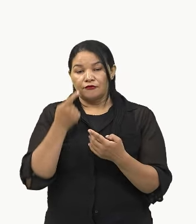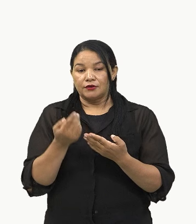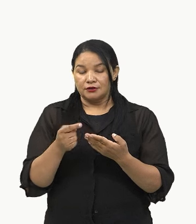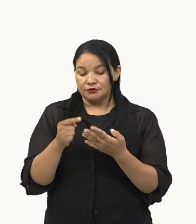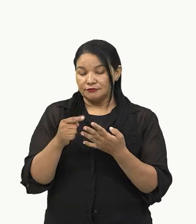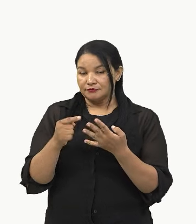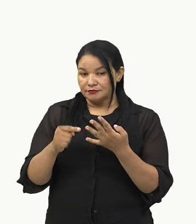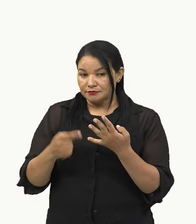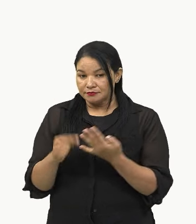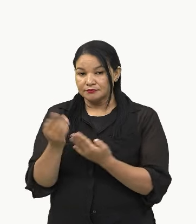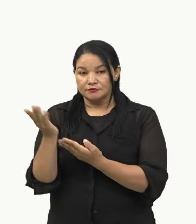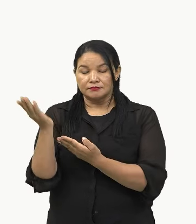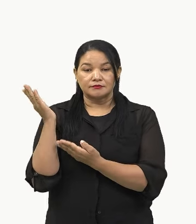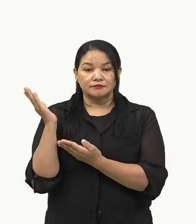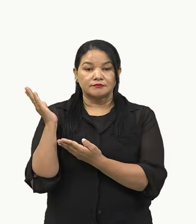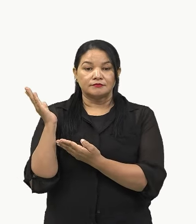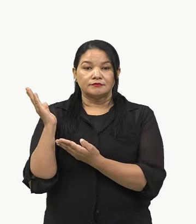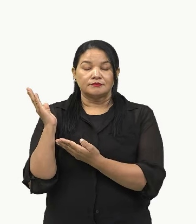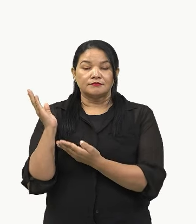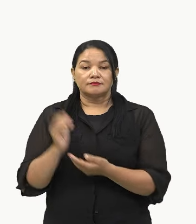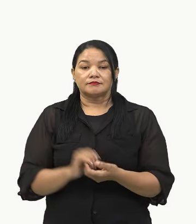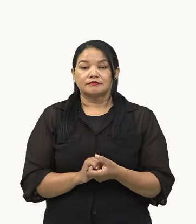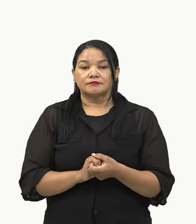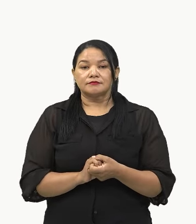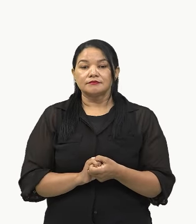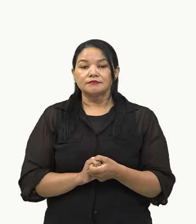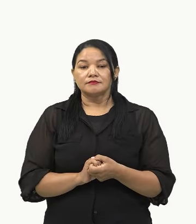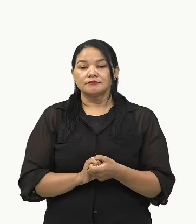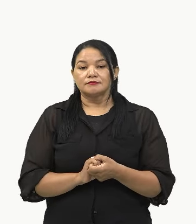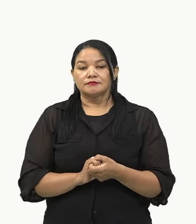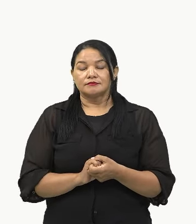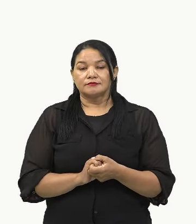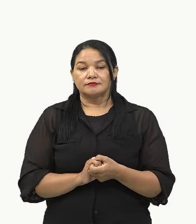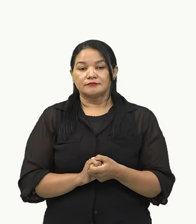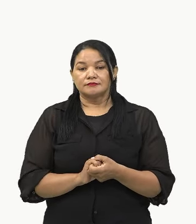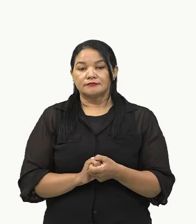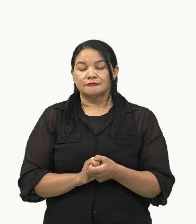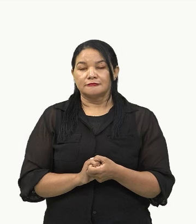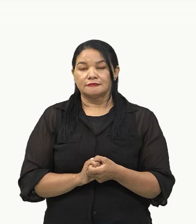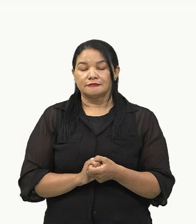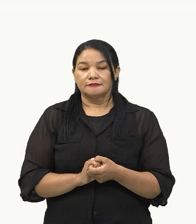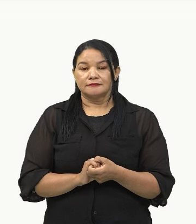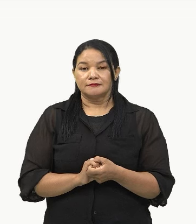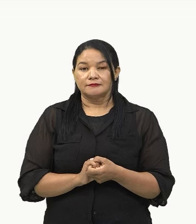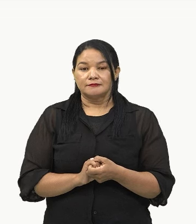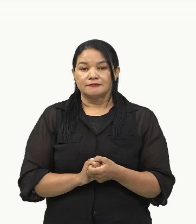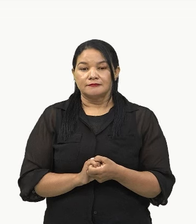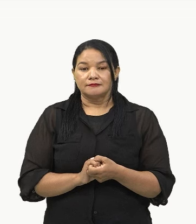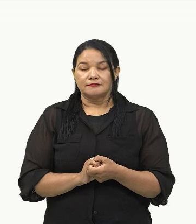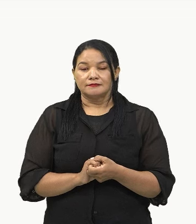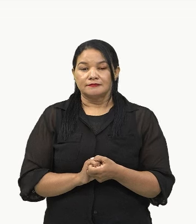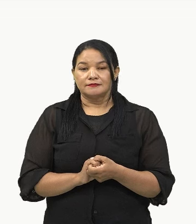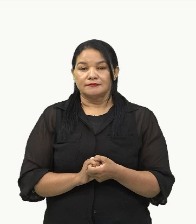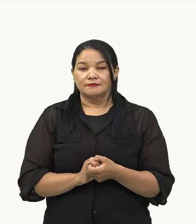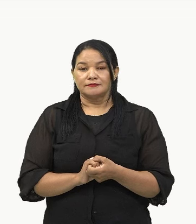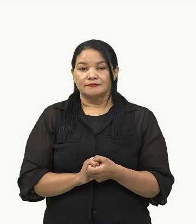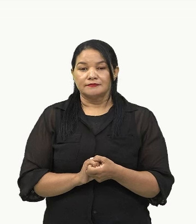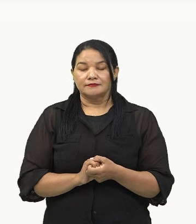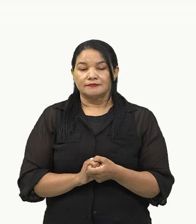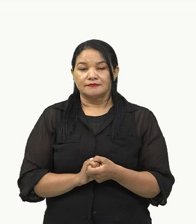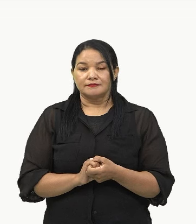tú has, él ha, nosotros hemos, vosotros